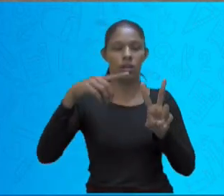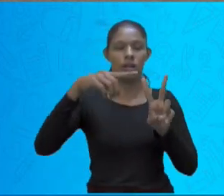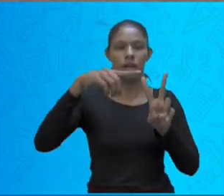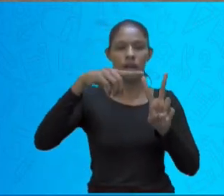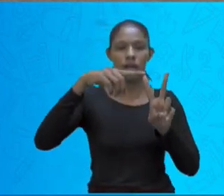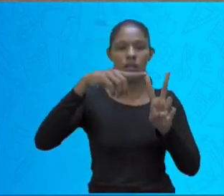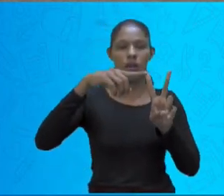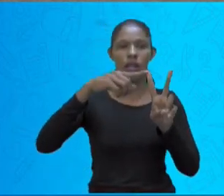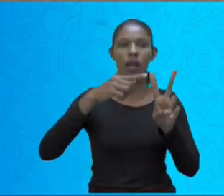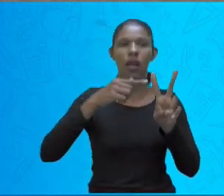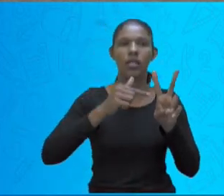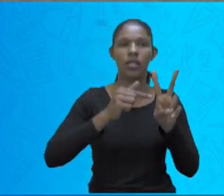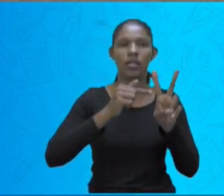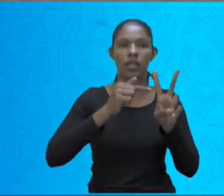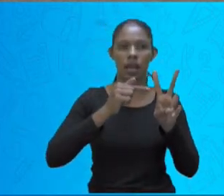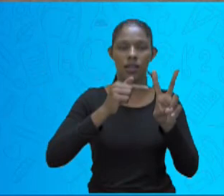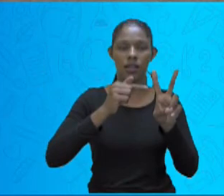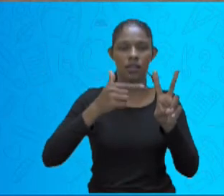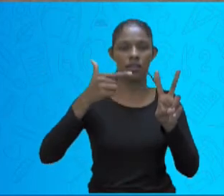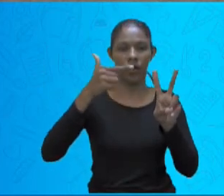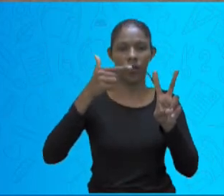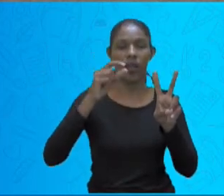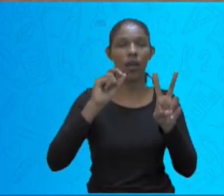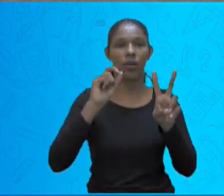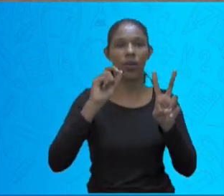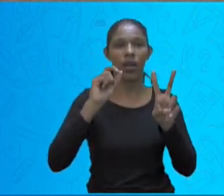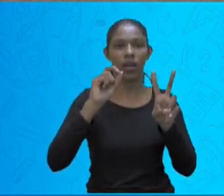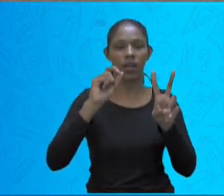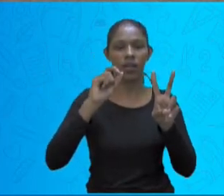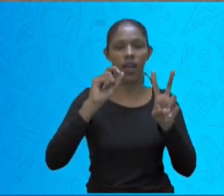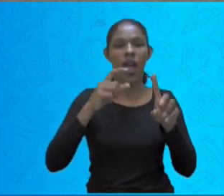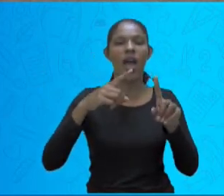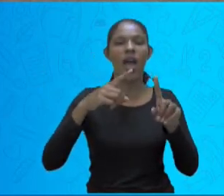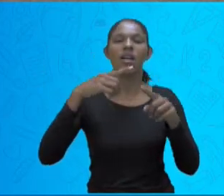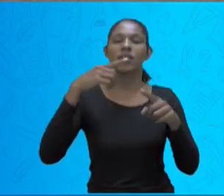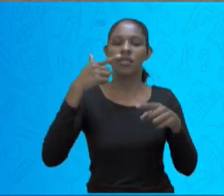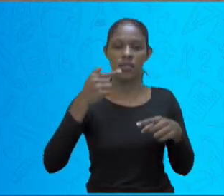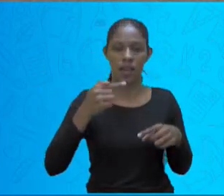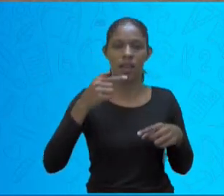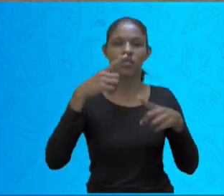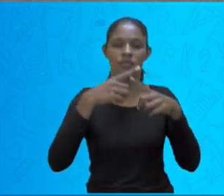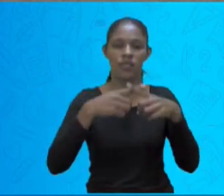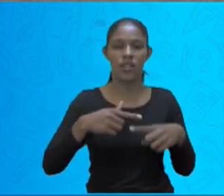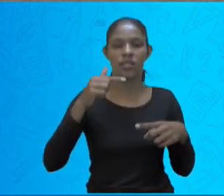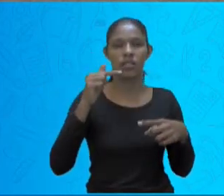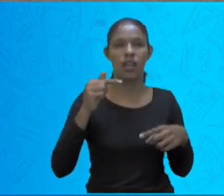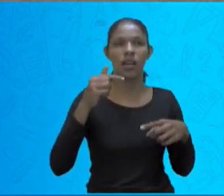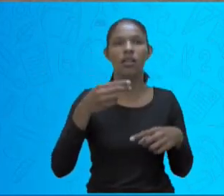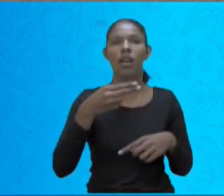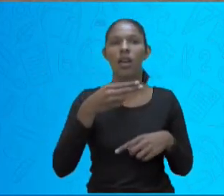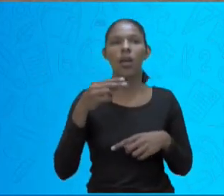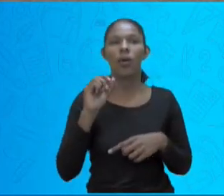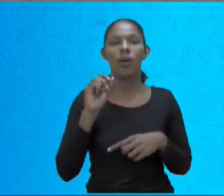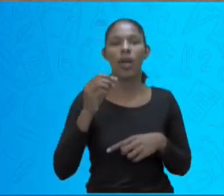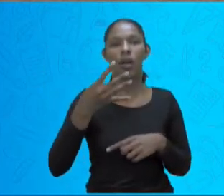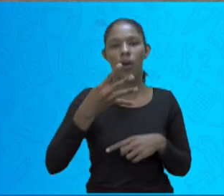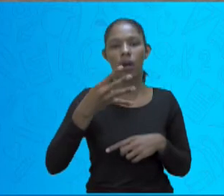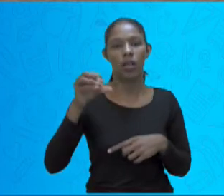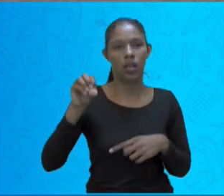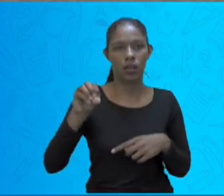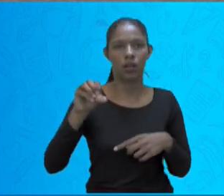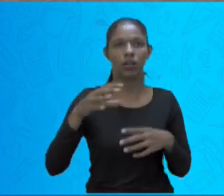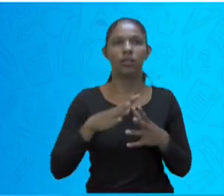49. Então, a raiz quadrada de 7 ao quadrado, 7, vezes a raiz de 5. Apliquei a propriedade aí